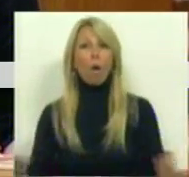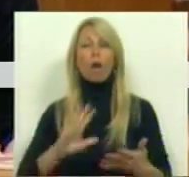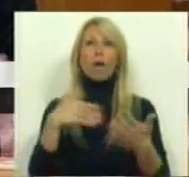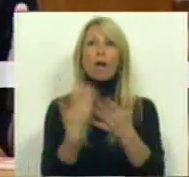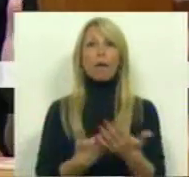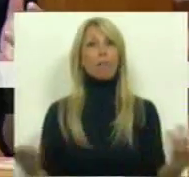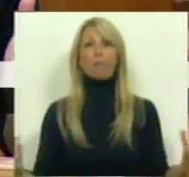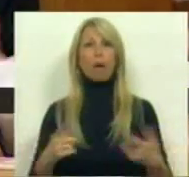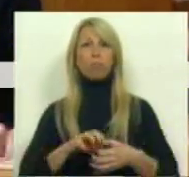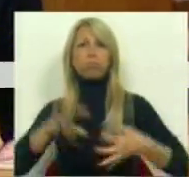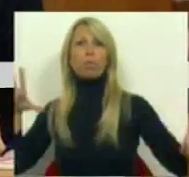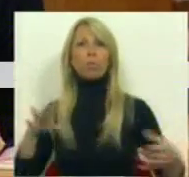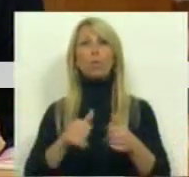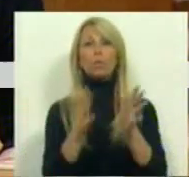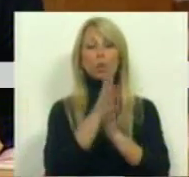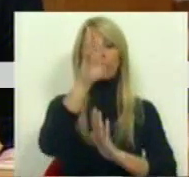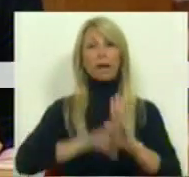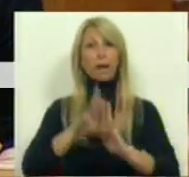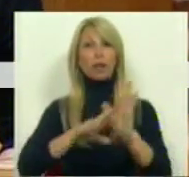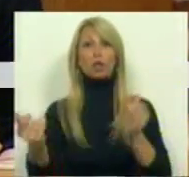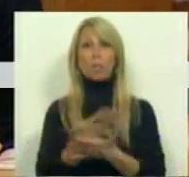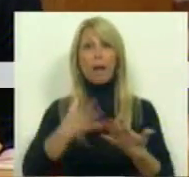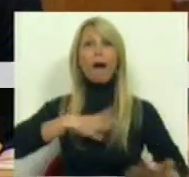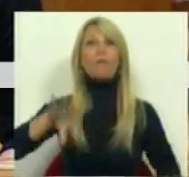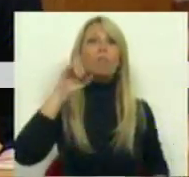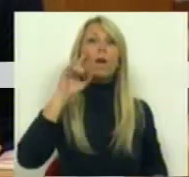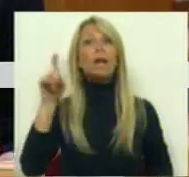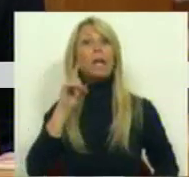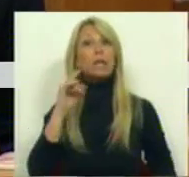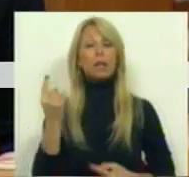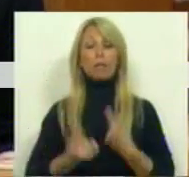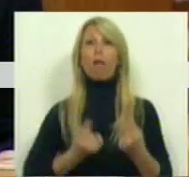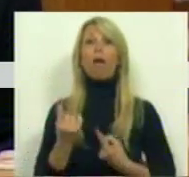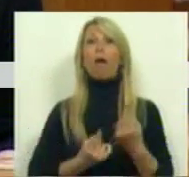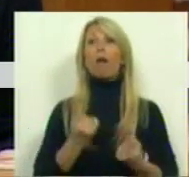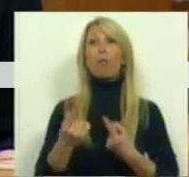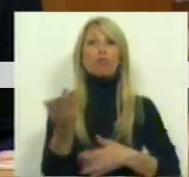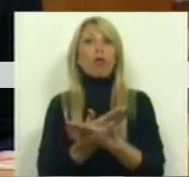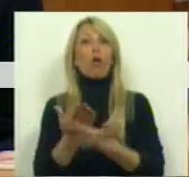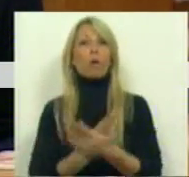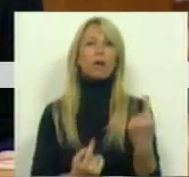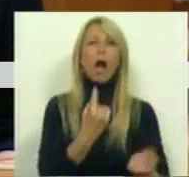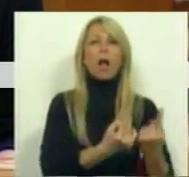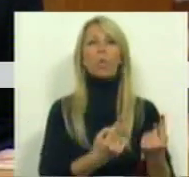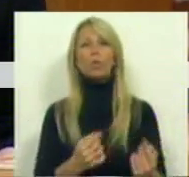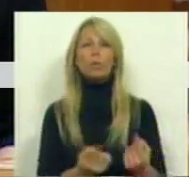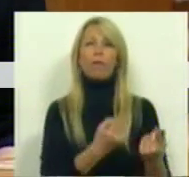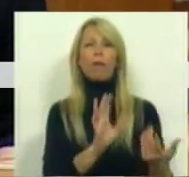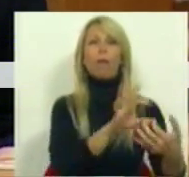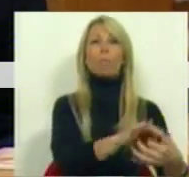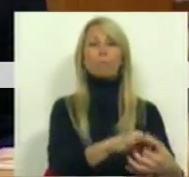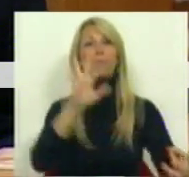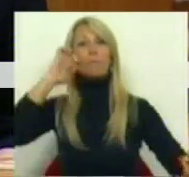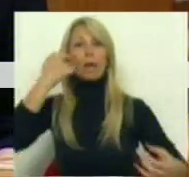do mercado que pretendem proteger, garantindo negócios de alguns para alguns, à custa de todos os portugueses.